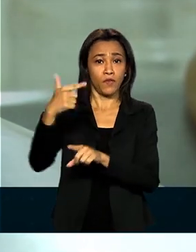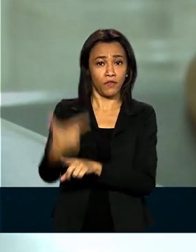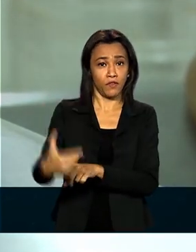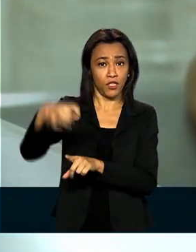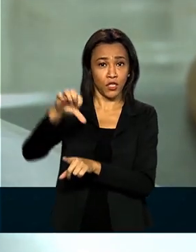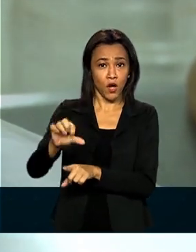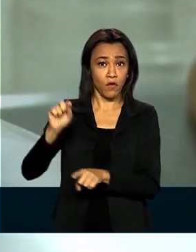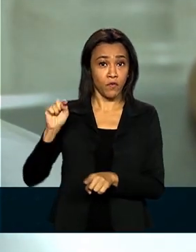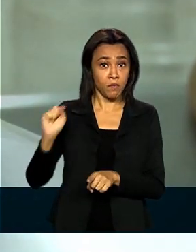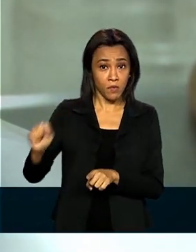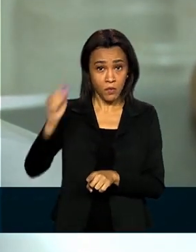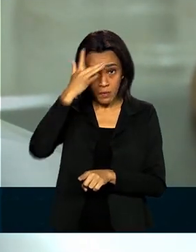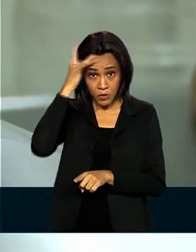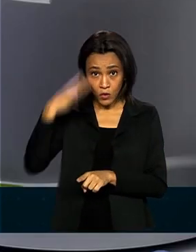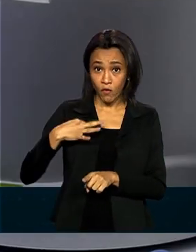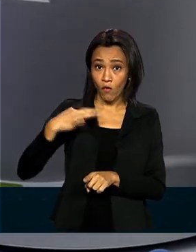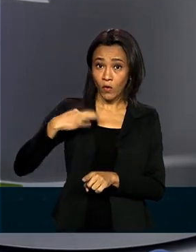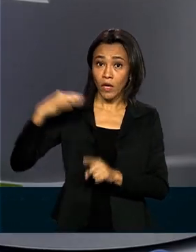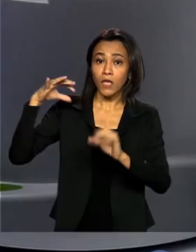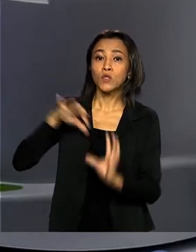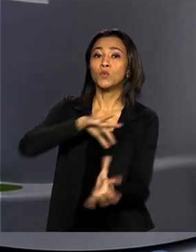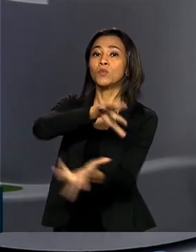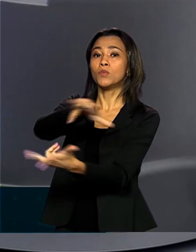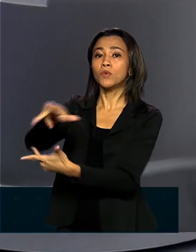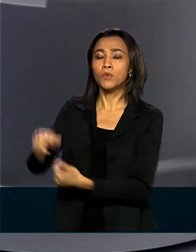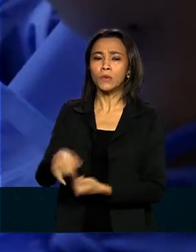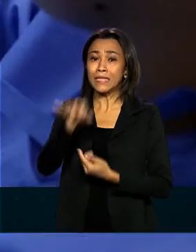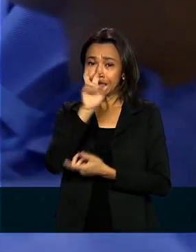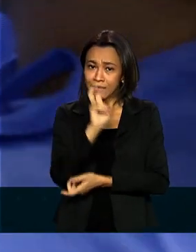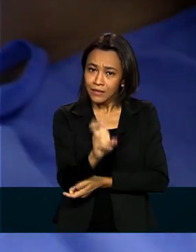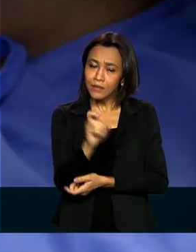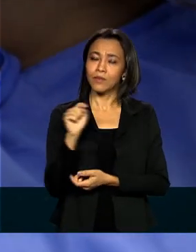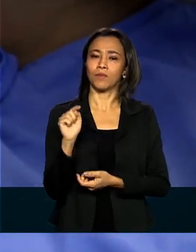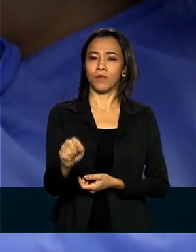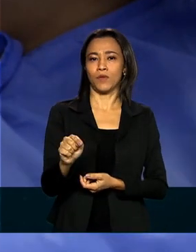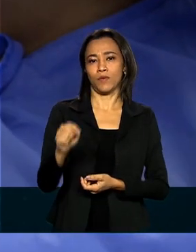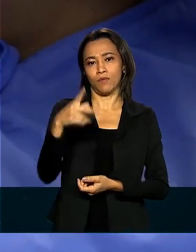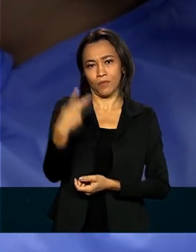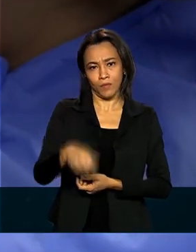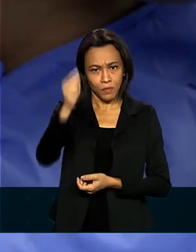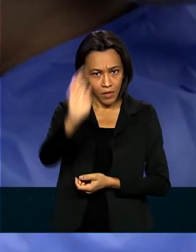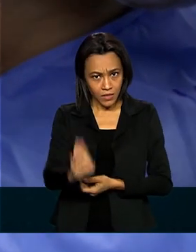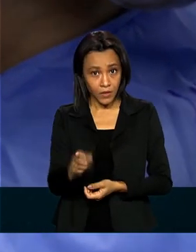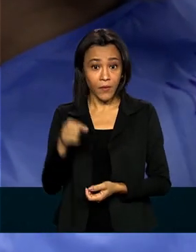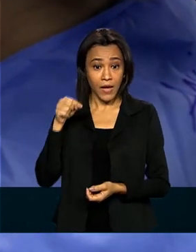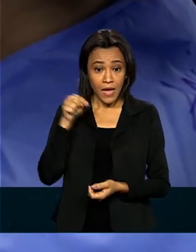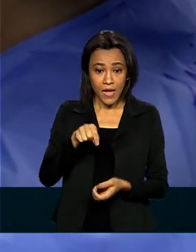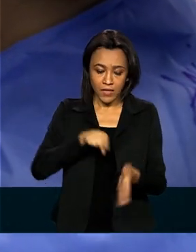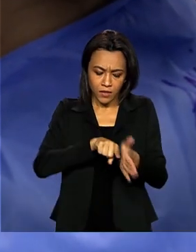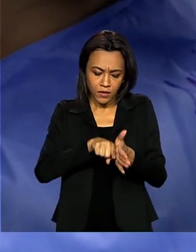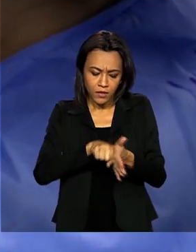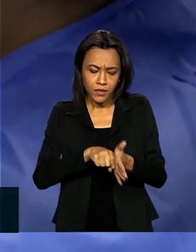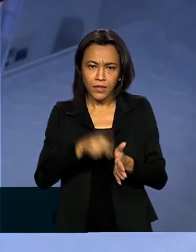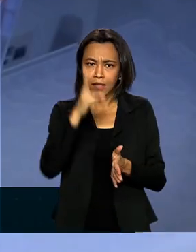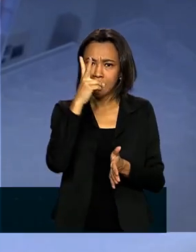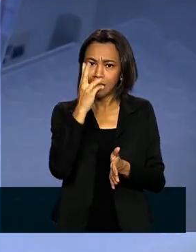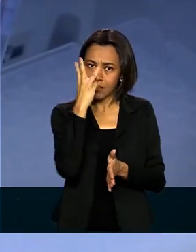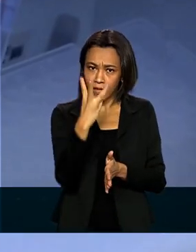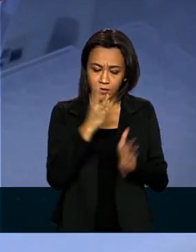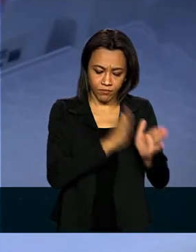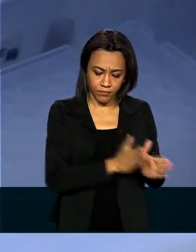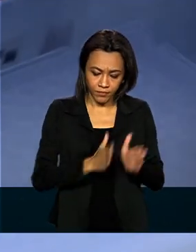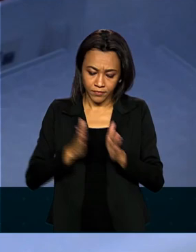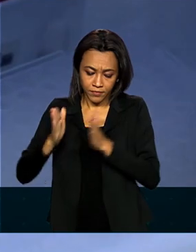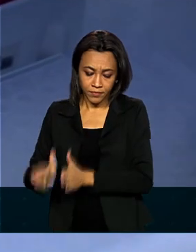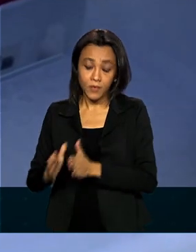voluntários no mundo, sendo 5 mil aqui no Brasil. O ensaio clínico é composto por três estágios e o